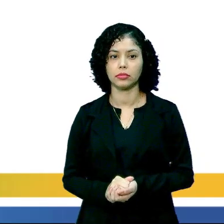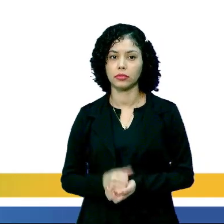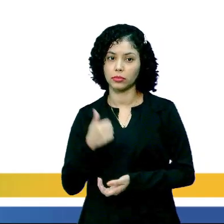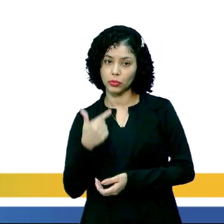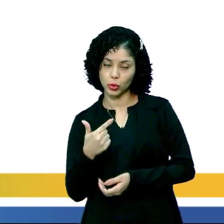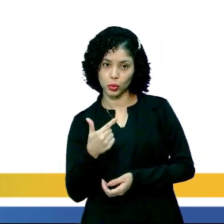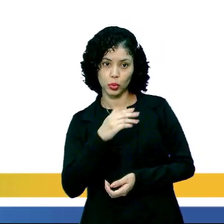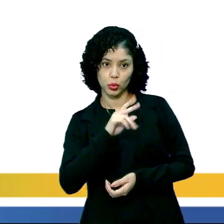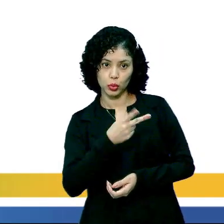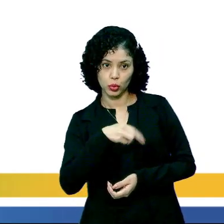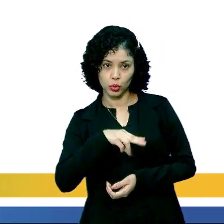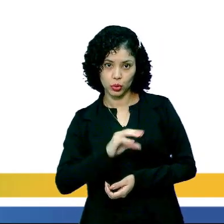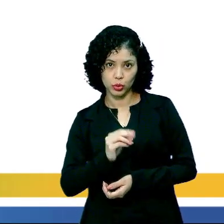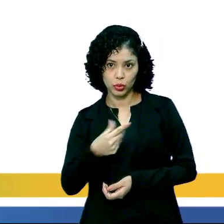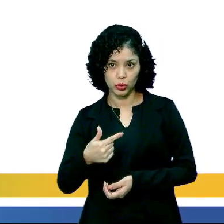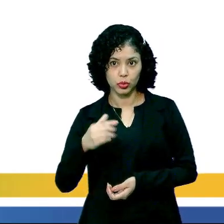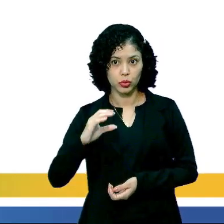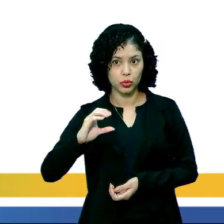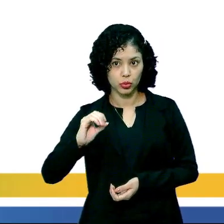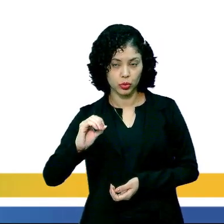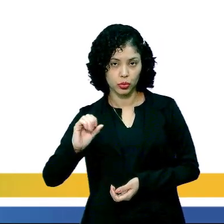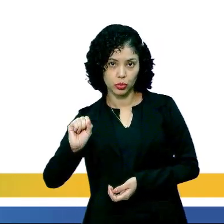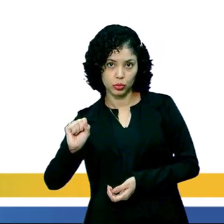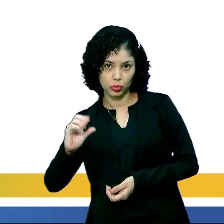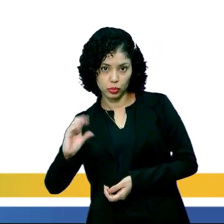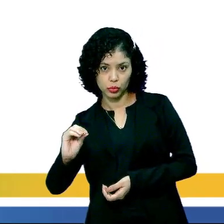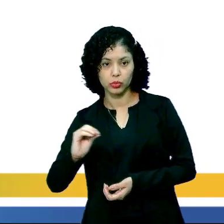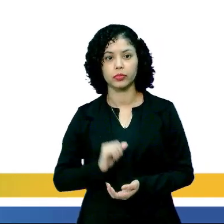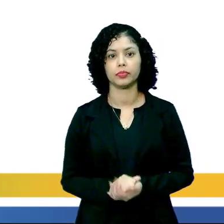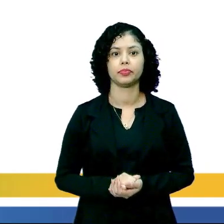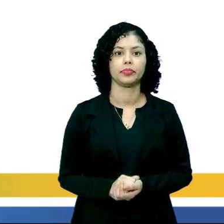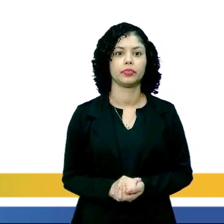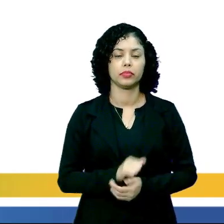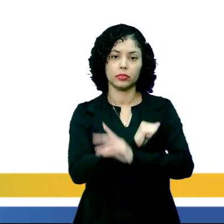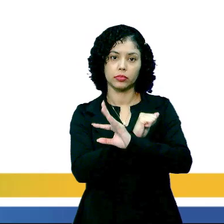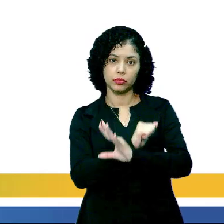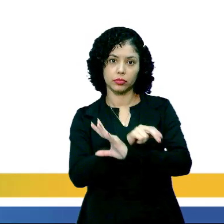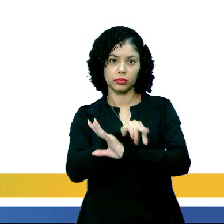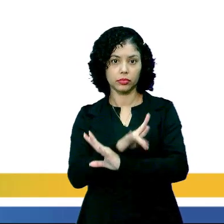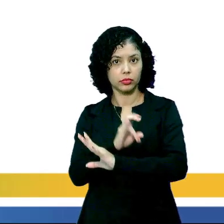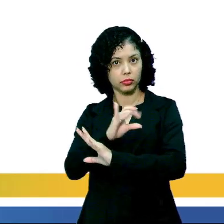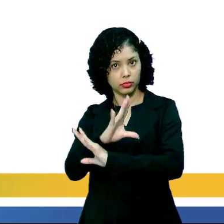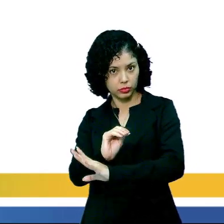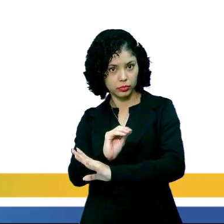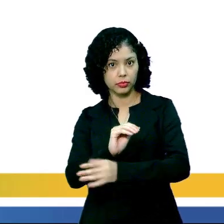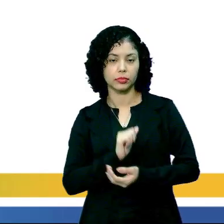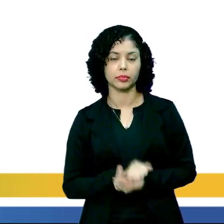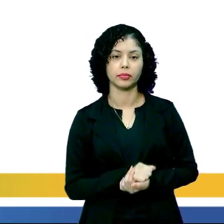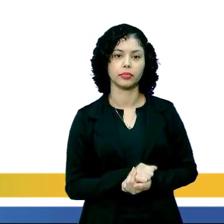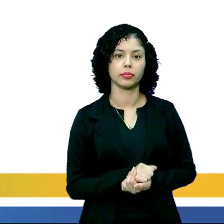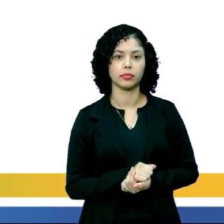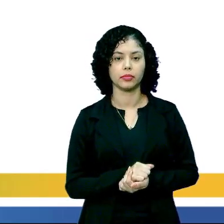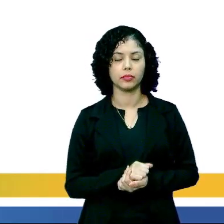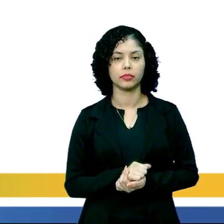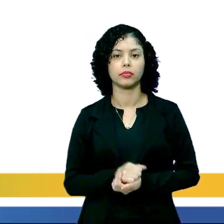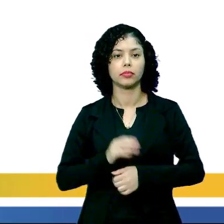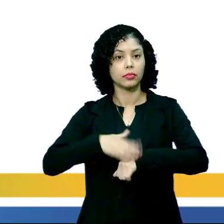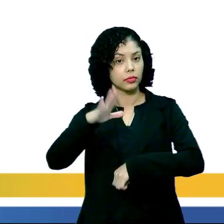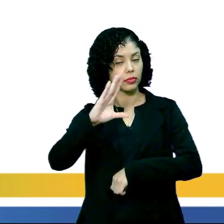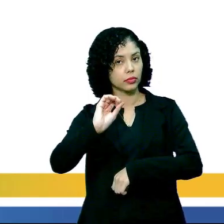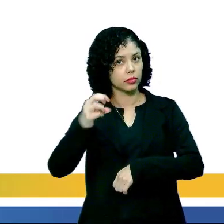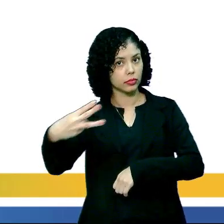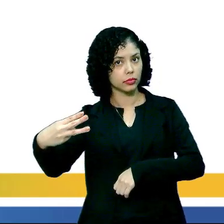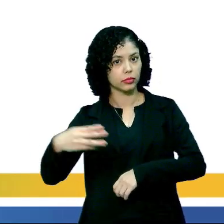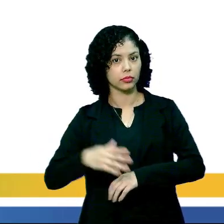hno2 nós vamos atribuir a terminação 11 e aí nós vamos ter ácido nítrico com mais oxigênio então